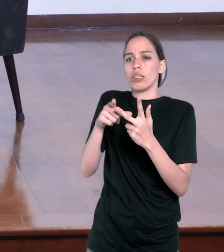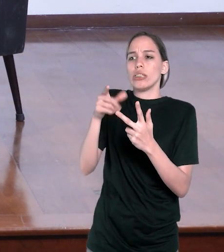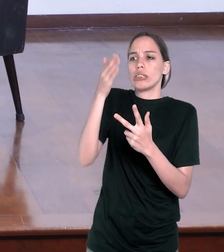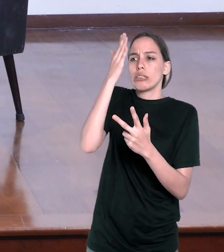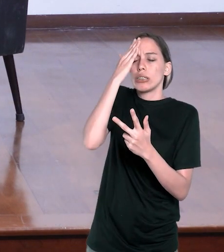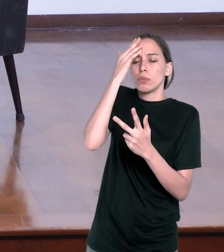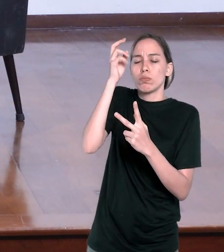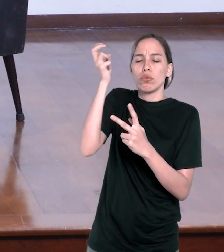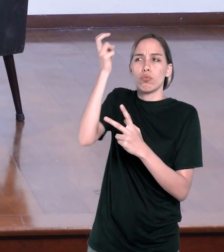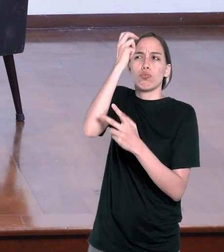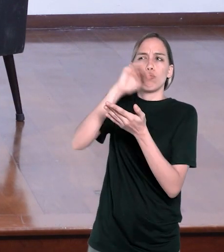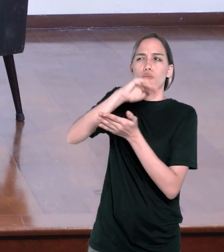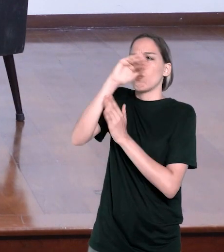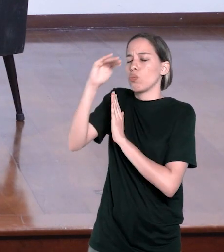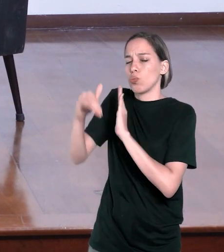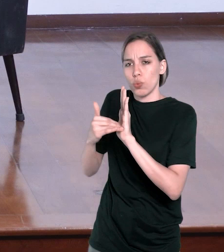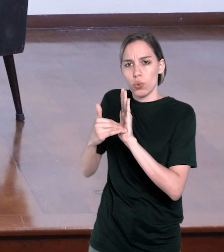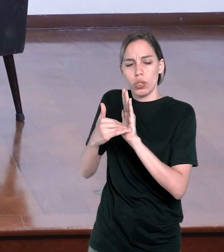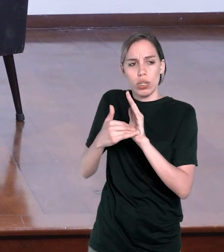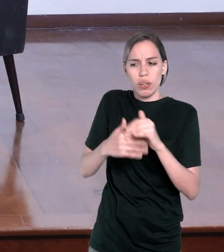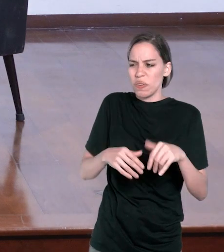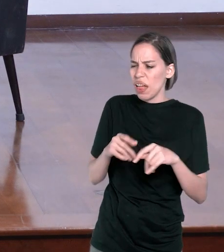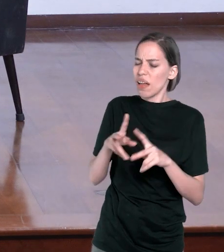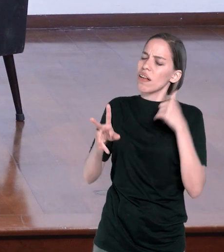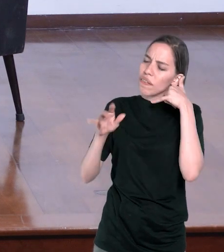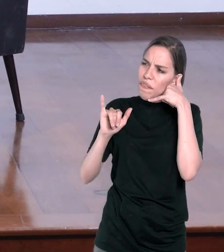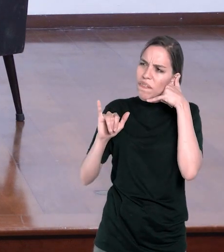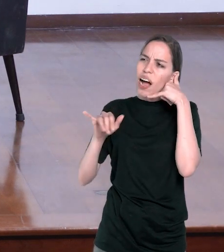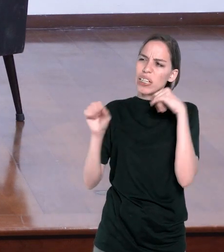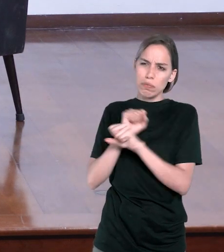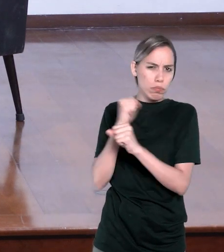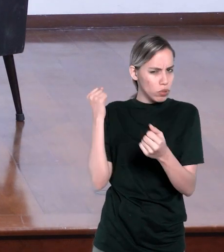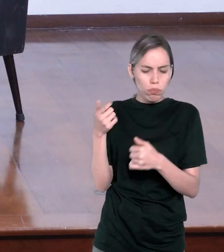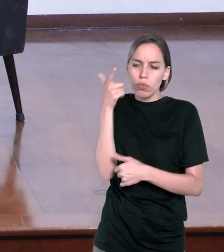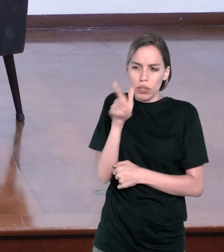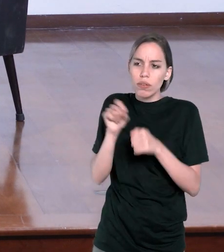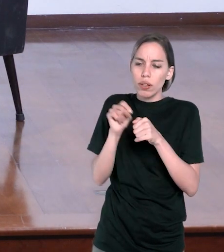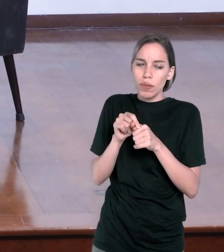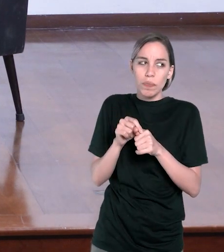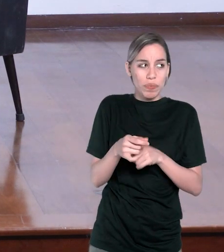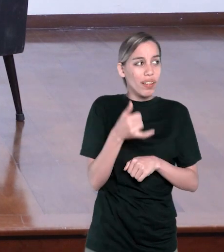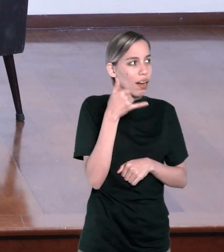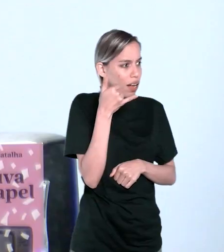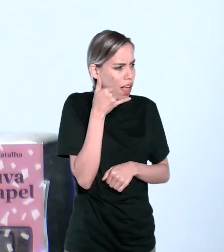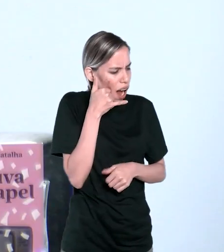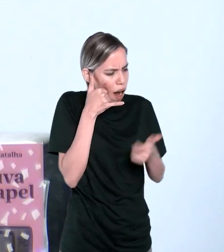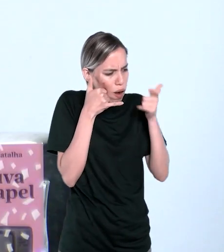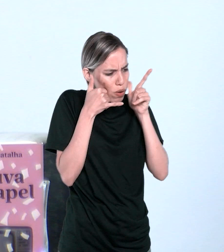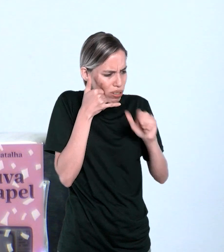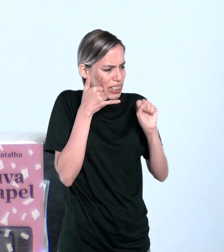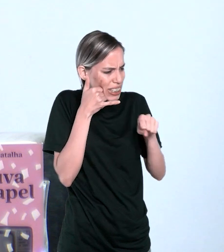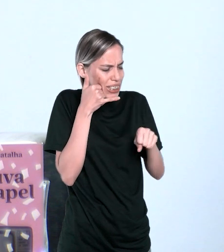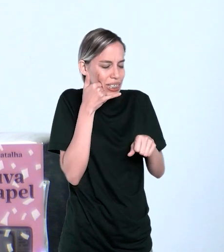foi exatamente o que aconteceu. Ele falou, vai ser impossível você fazer o projeto, e a gente conseguiu fazer. Era um bando a gente tinha, sei lá, 30 anos e resolveu fazer